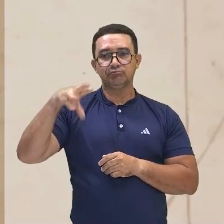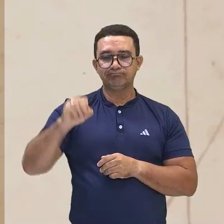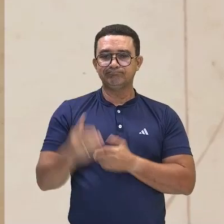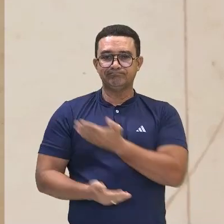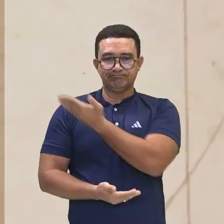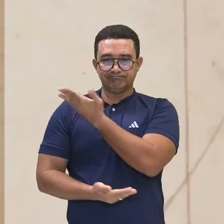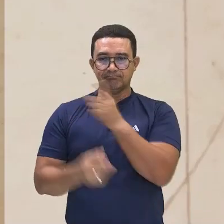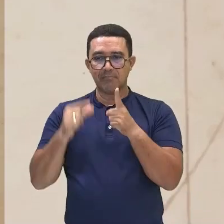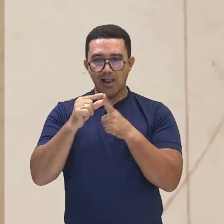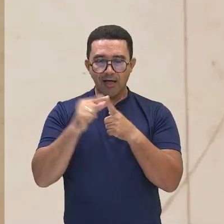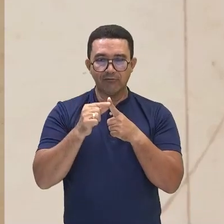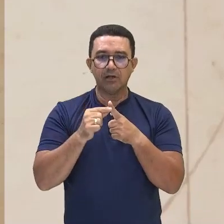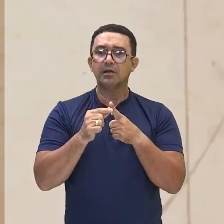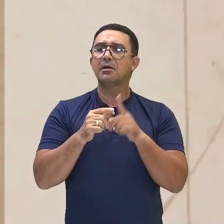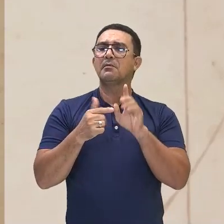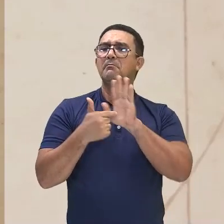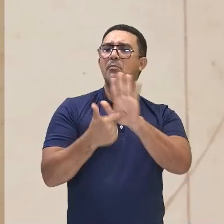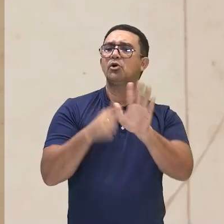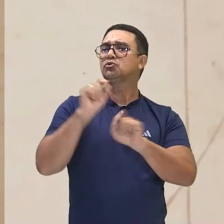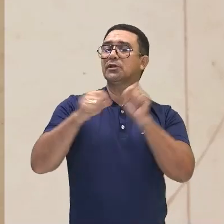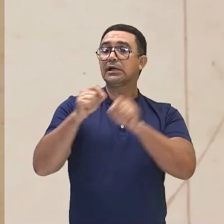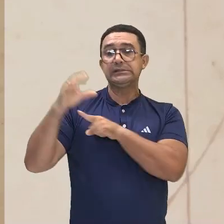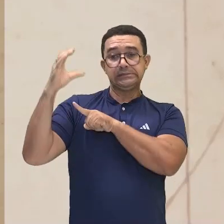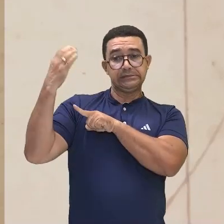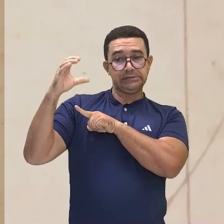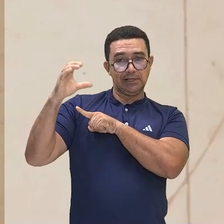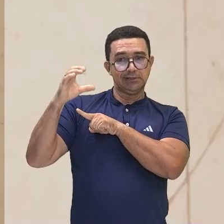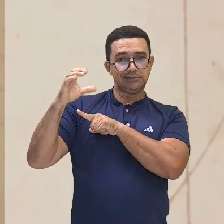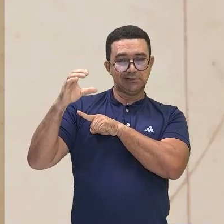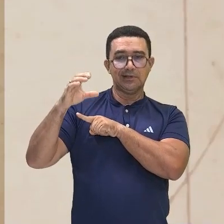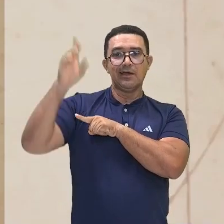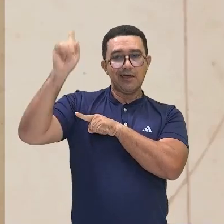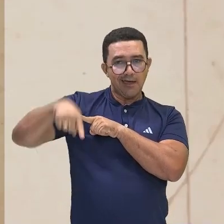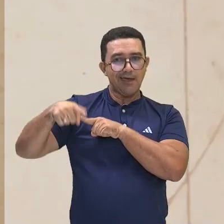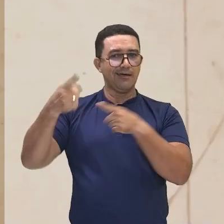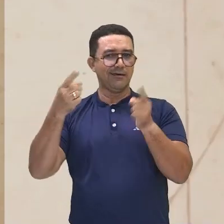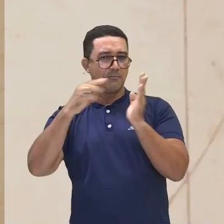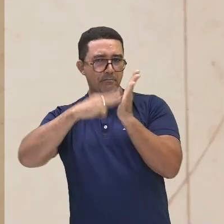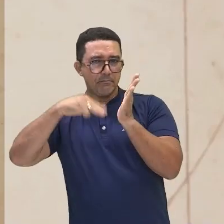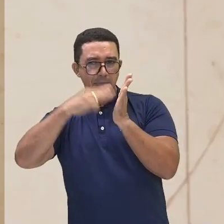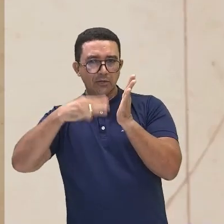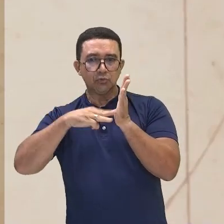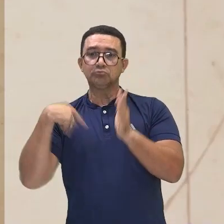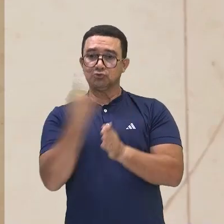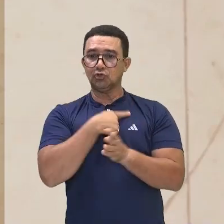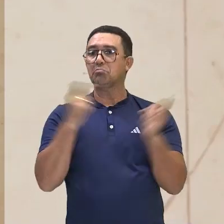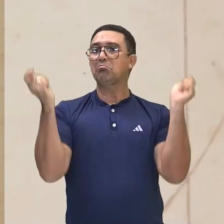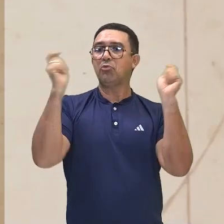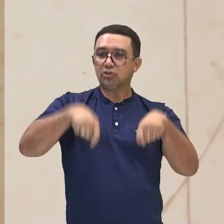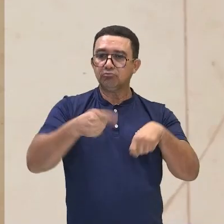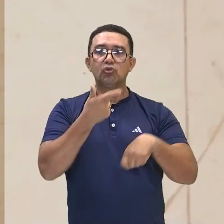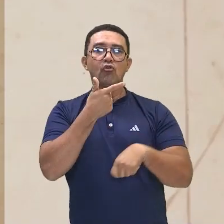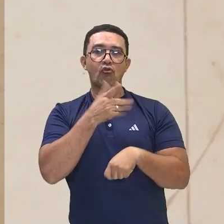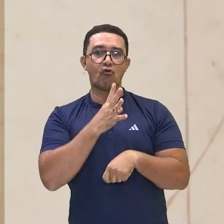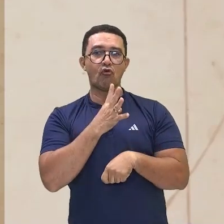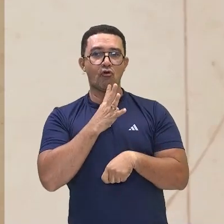dizendo que a ciência é o único caminho metodológico que nós podemos alcançar a